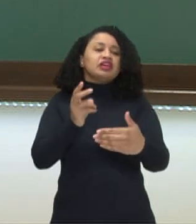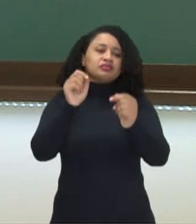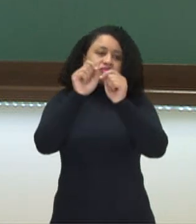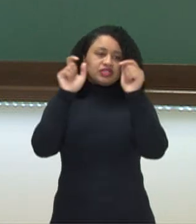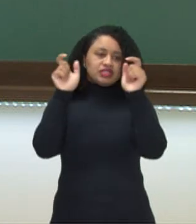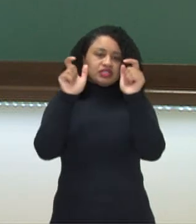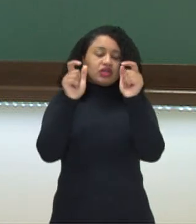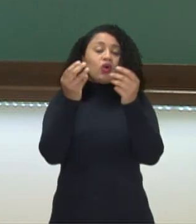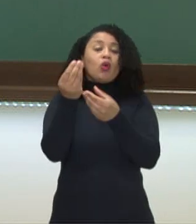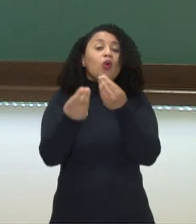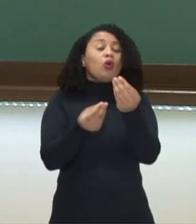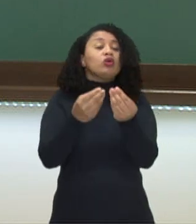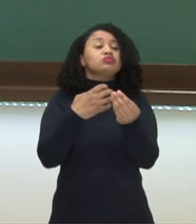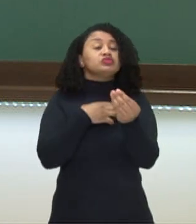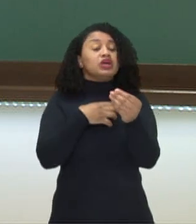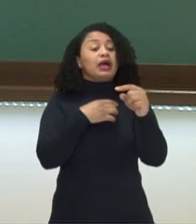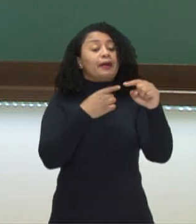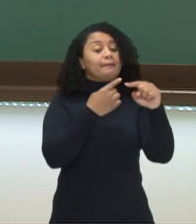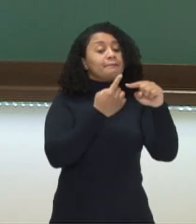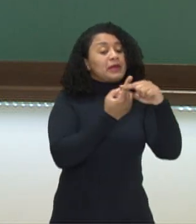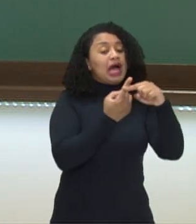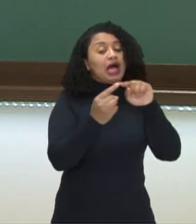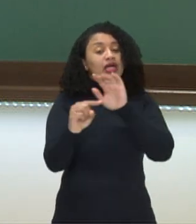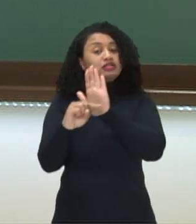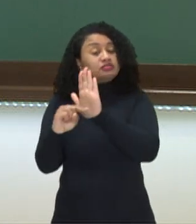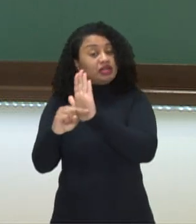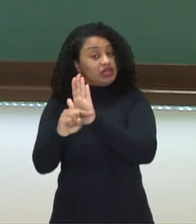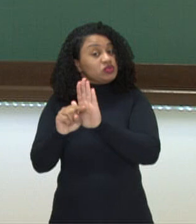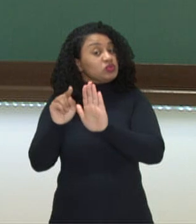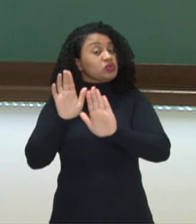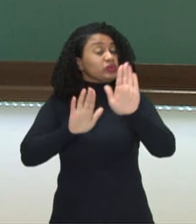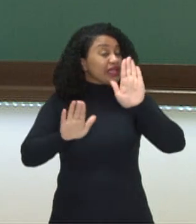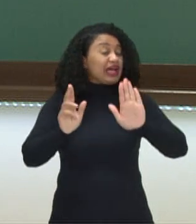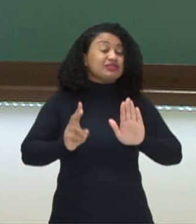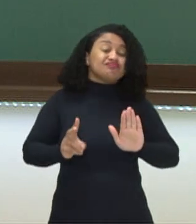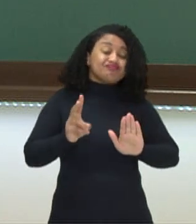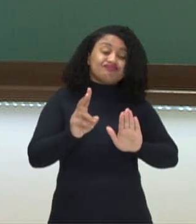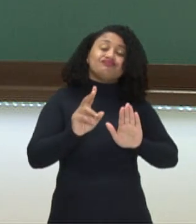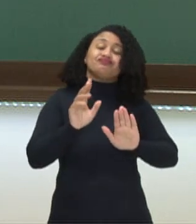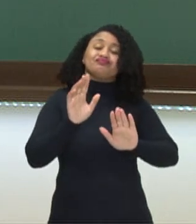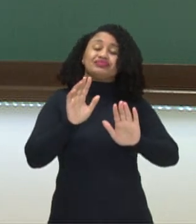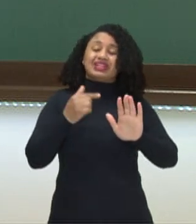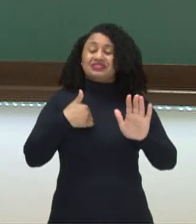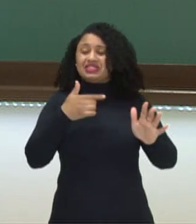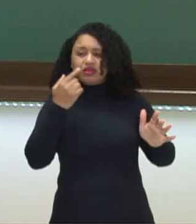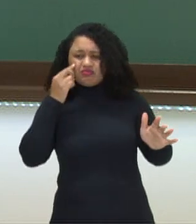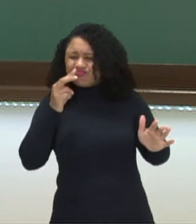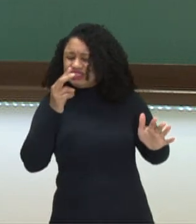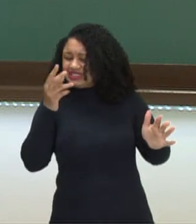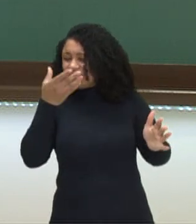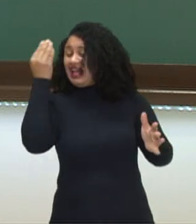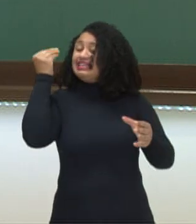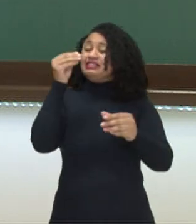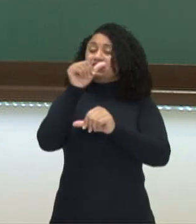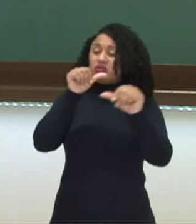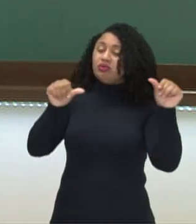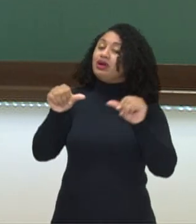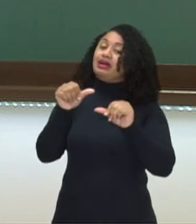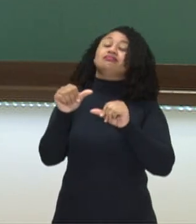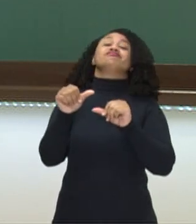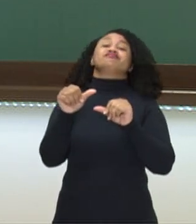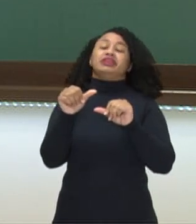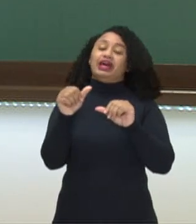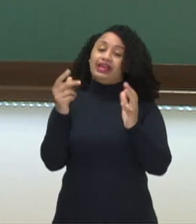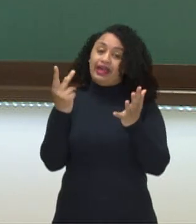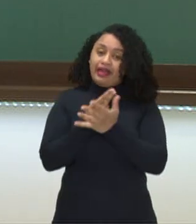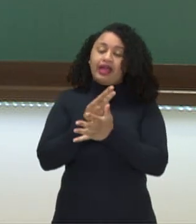atenção nos sinais. É ele que às vezes vai quebrar as tuas pernas, tá? Num deslize aí, numa falta de atenção. Mas refaça a